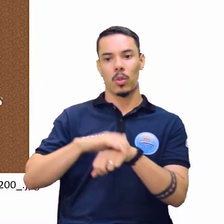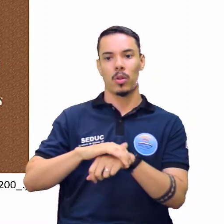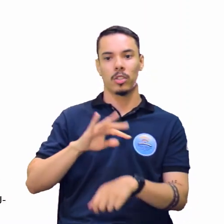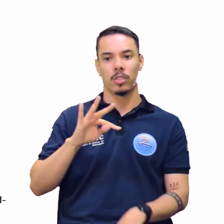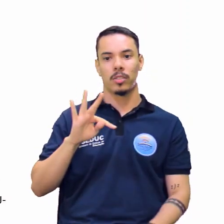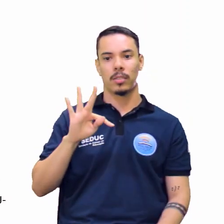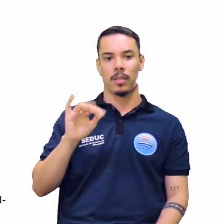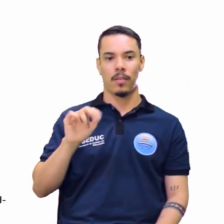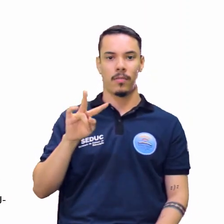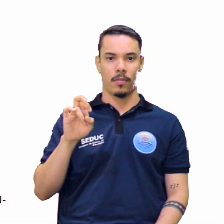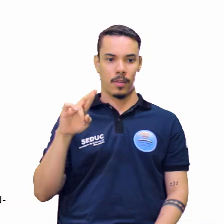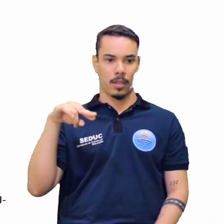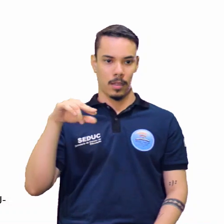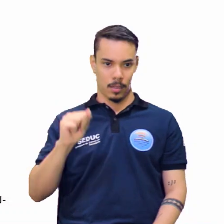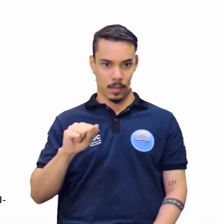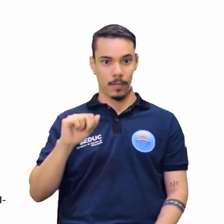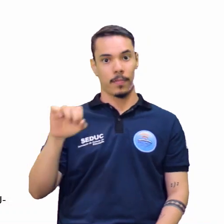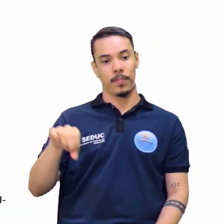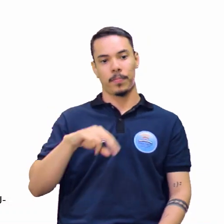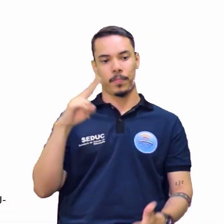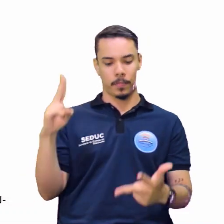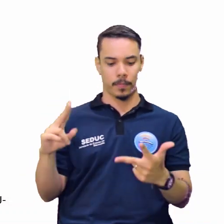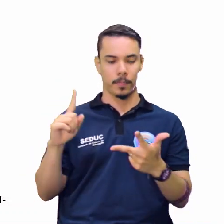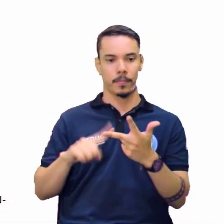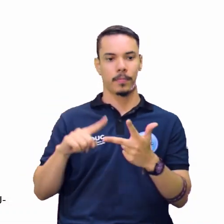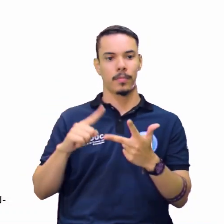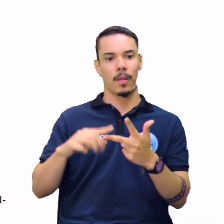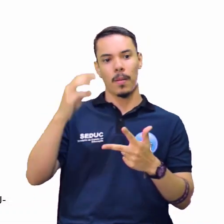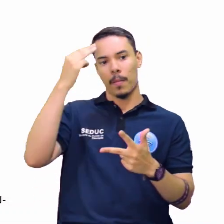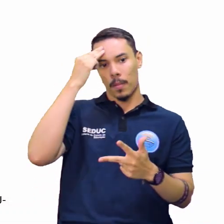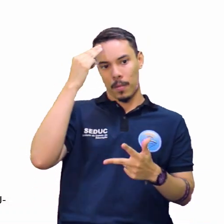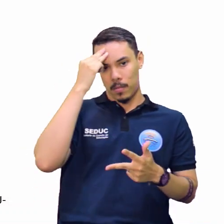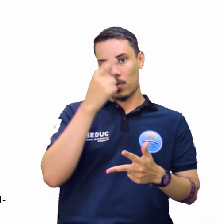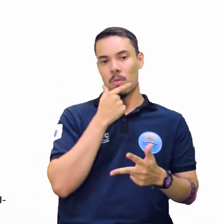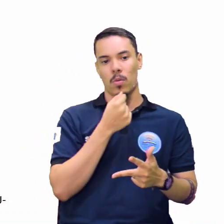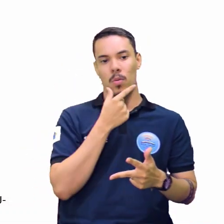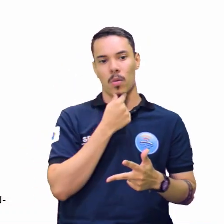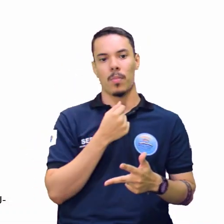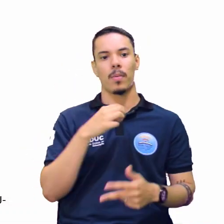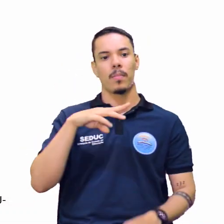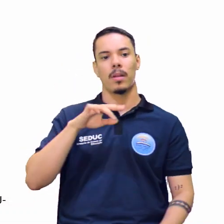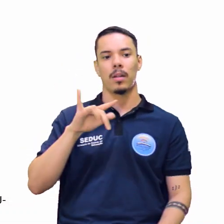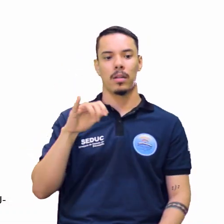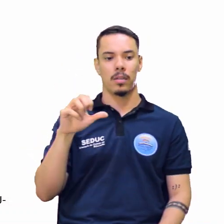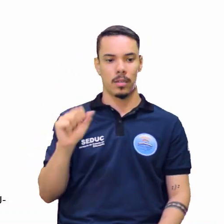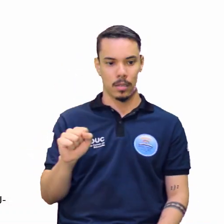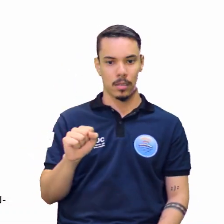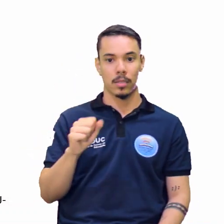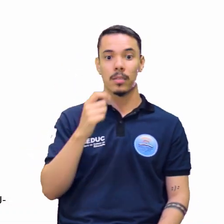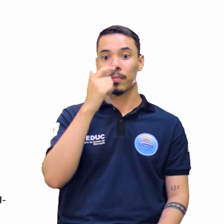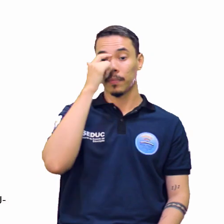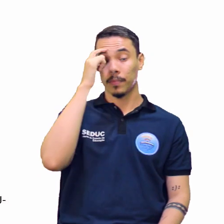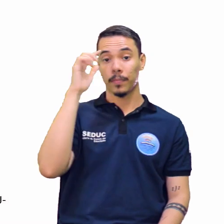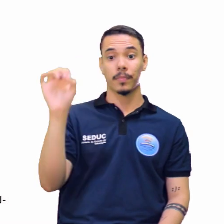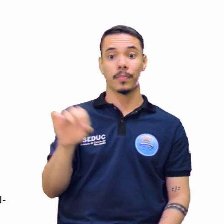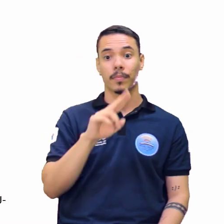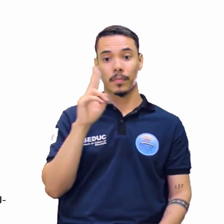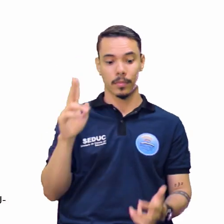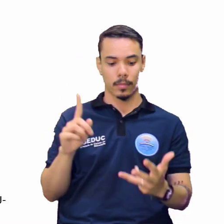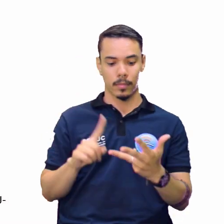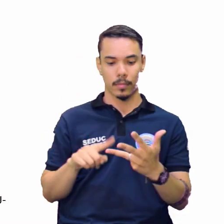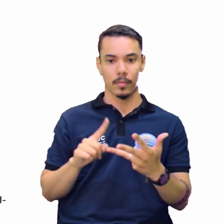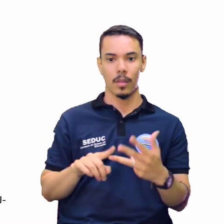Taverna de obra de Azevedo ou amadinha memória disse a gente de Milícia de Manuel Antônio de Almeida